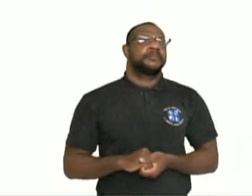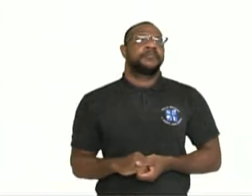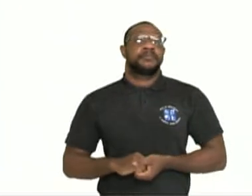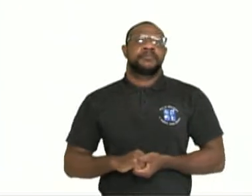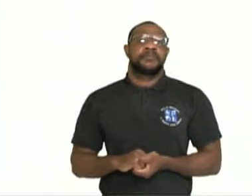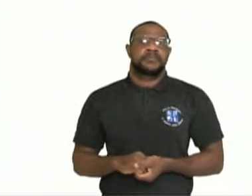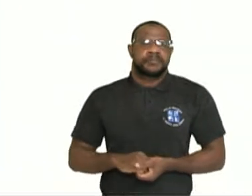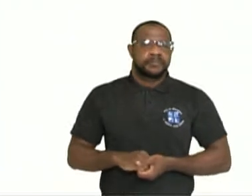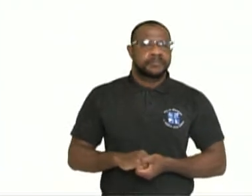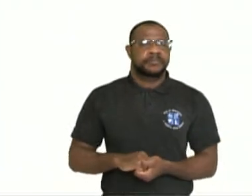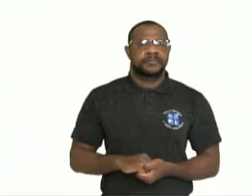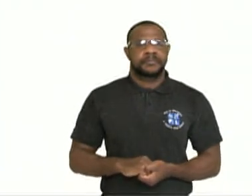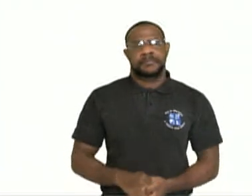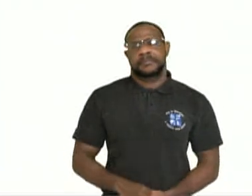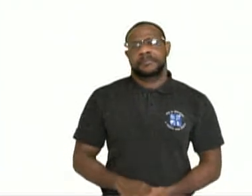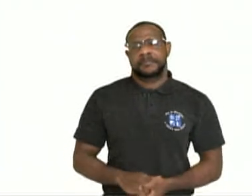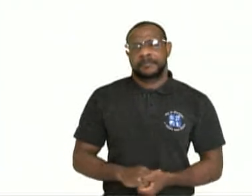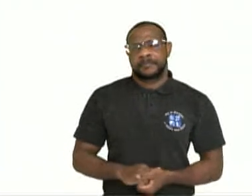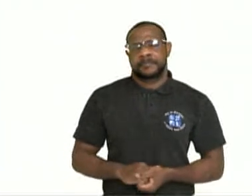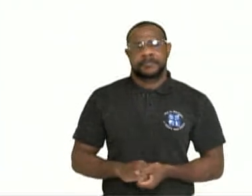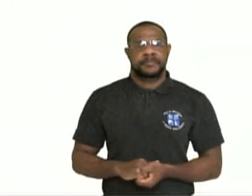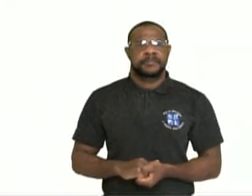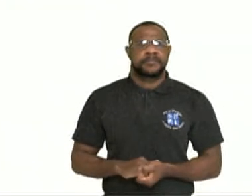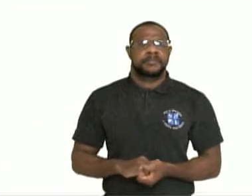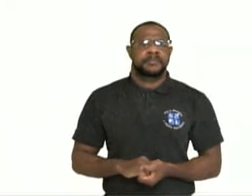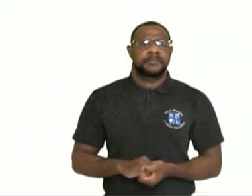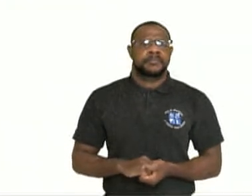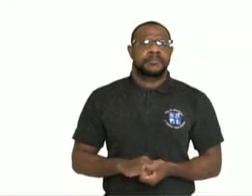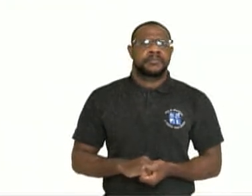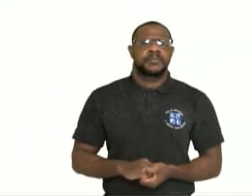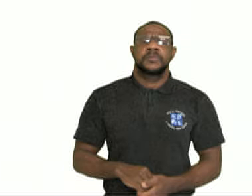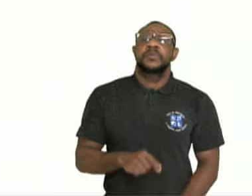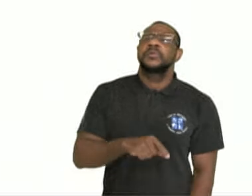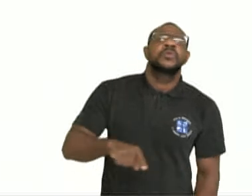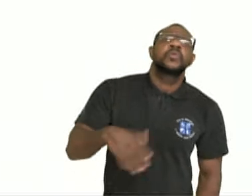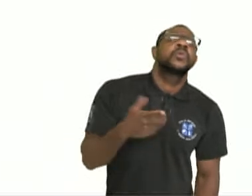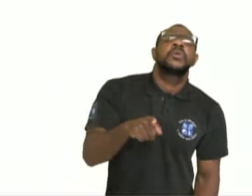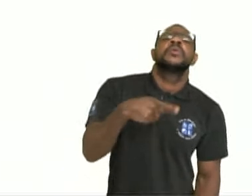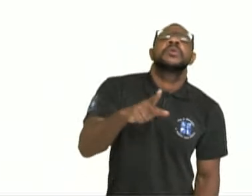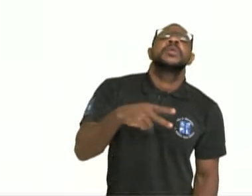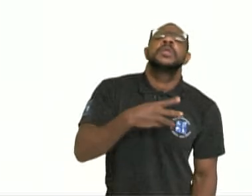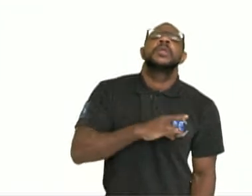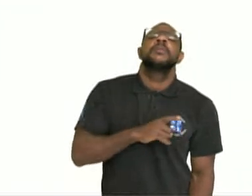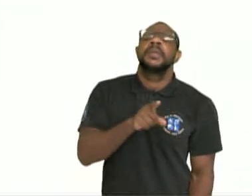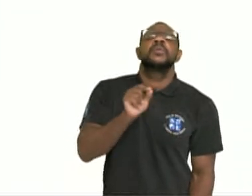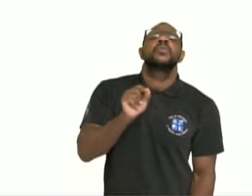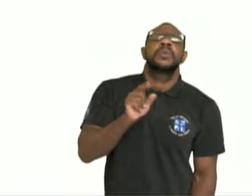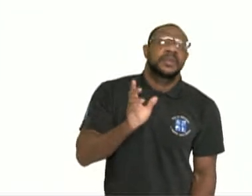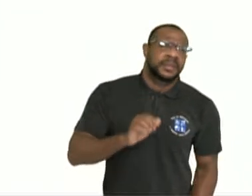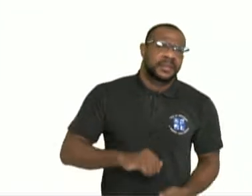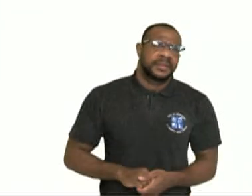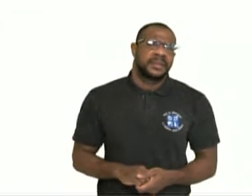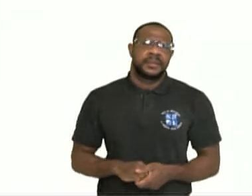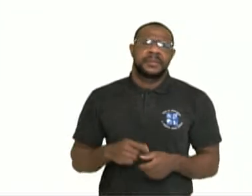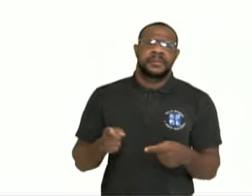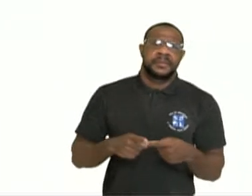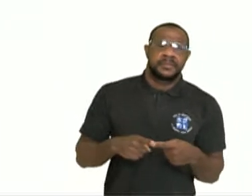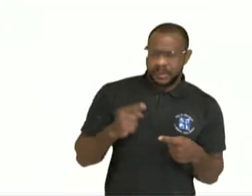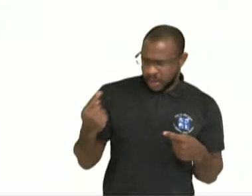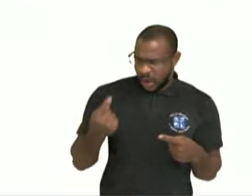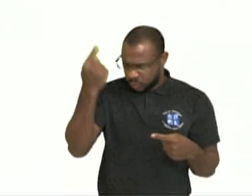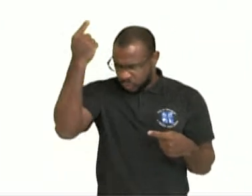adiante. Vamos a pensar, de que tienes medo? Quais são tus medos? Então pode ser medo